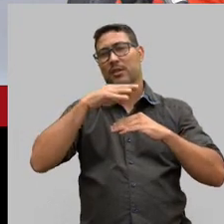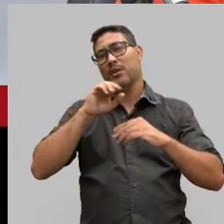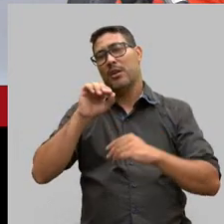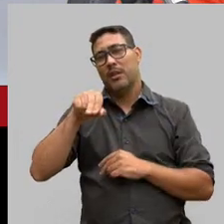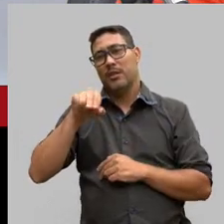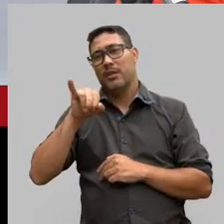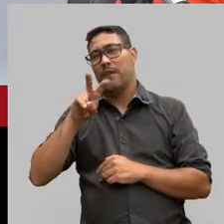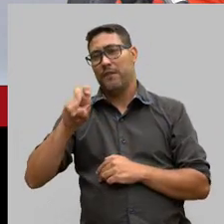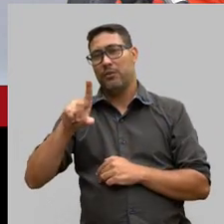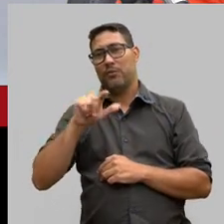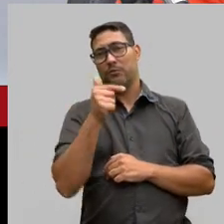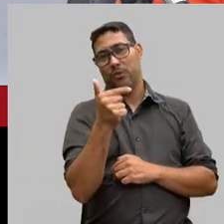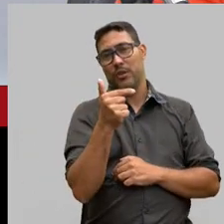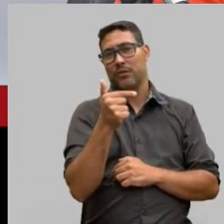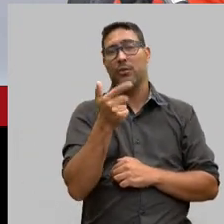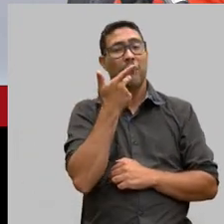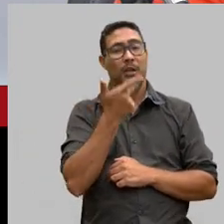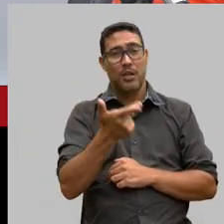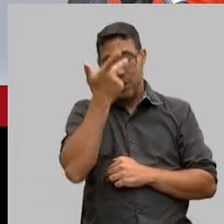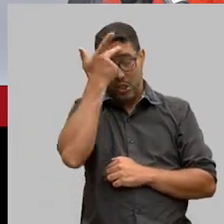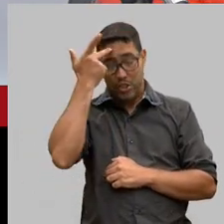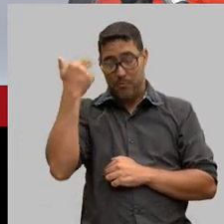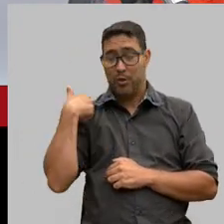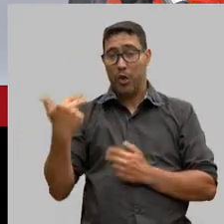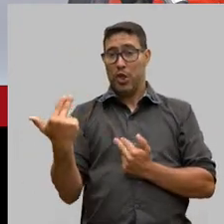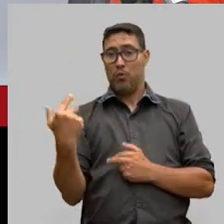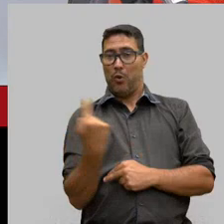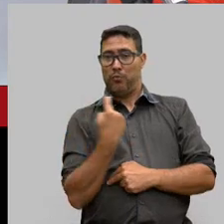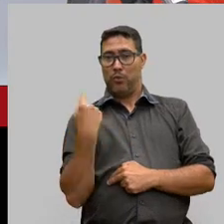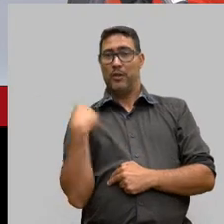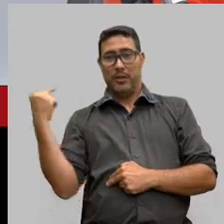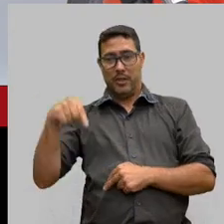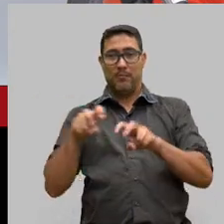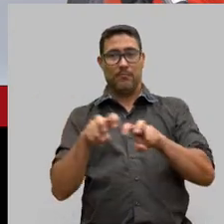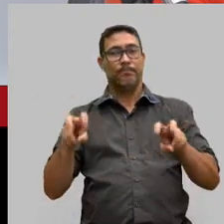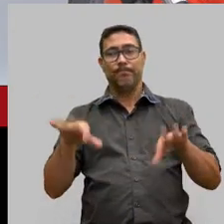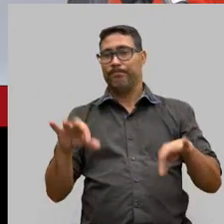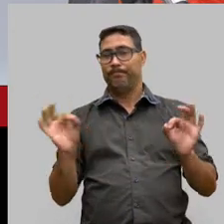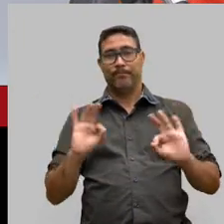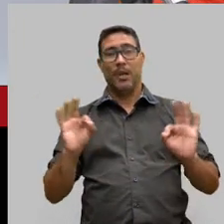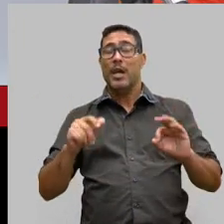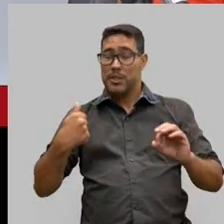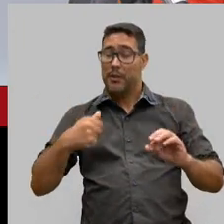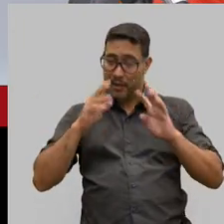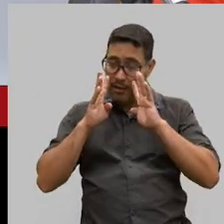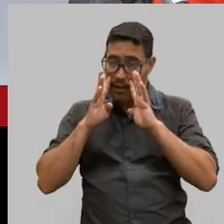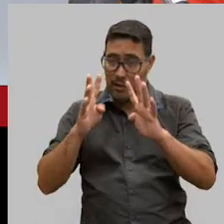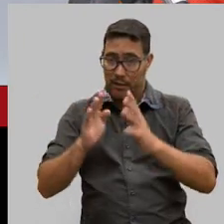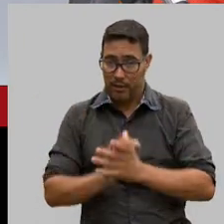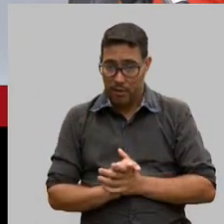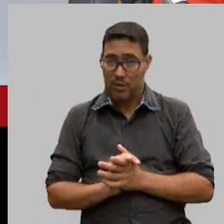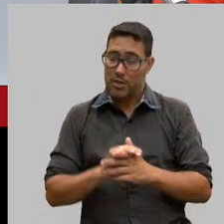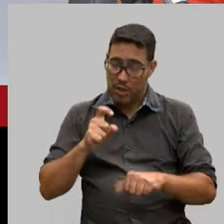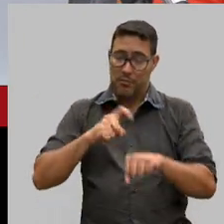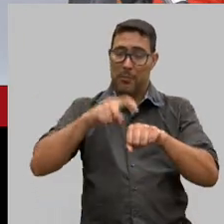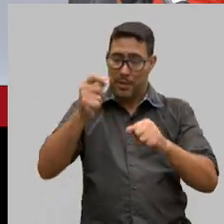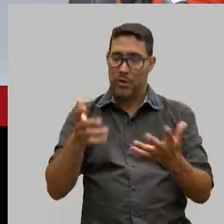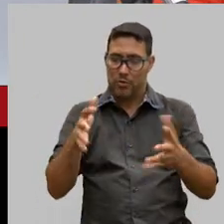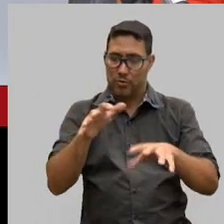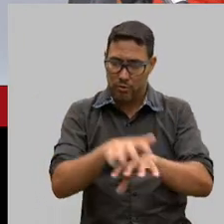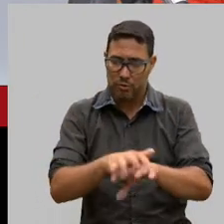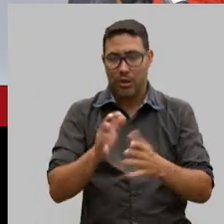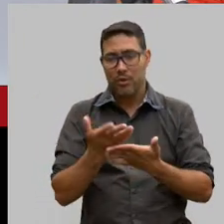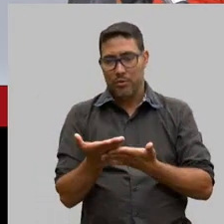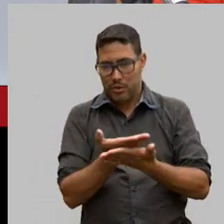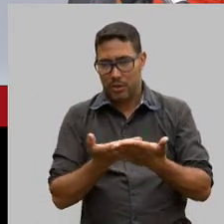nós ocupando a mesa hoje então nós precisamos ter essa atenção porque a partir de um movimento de inclusão de tratamento